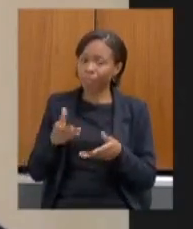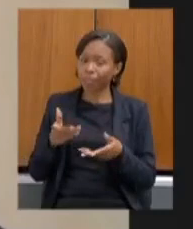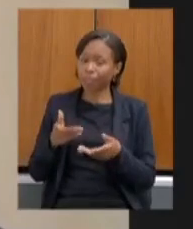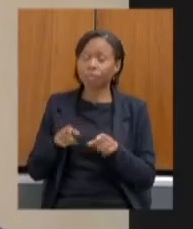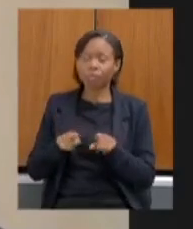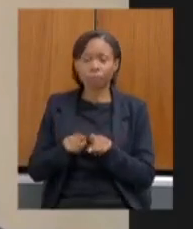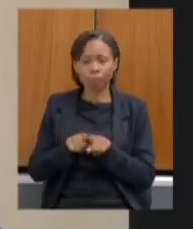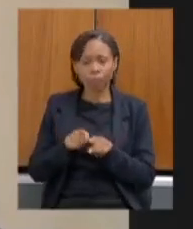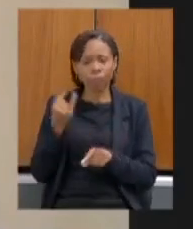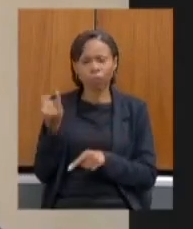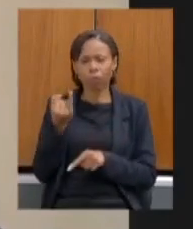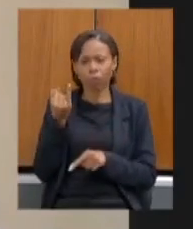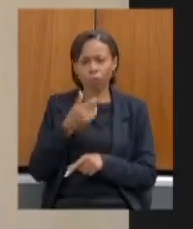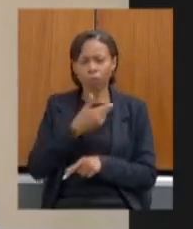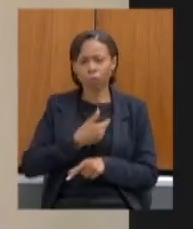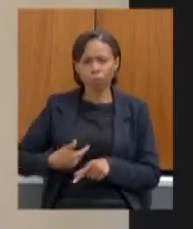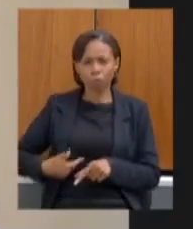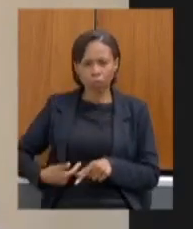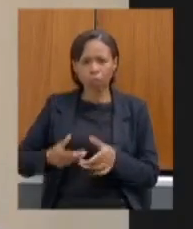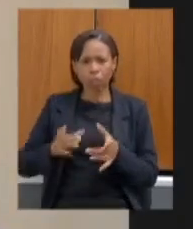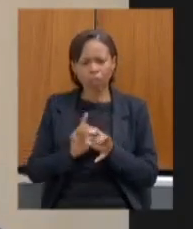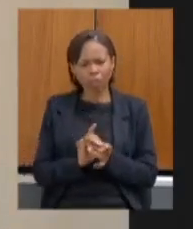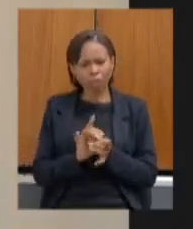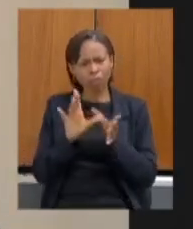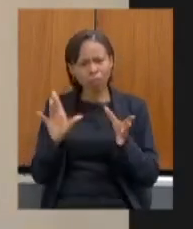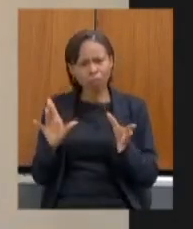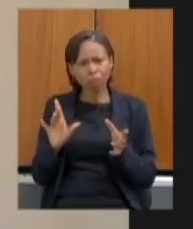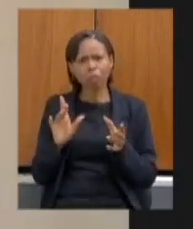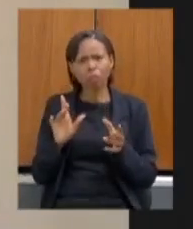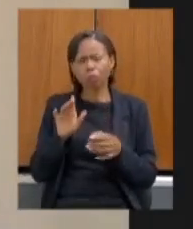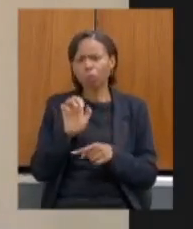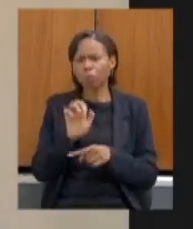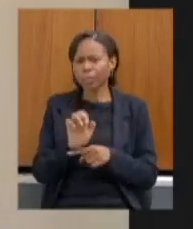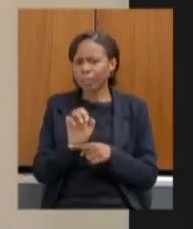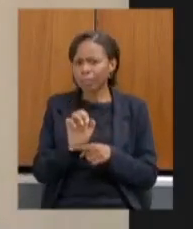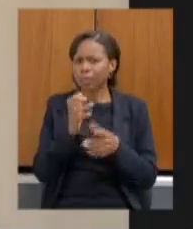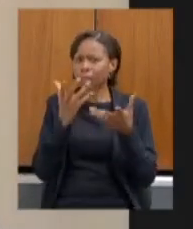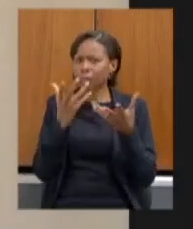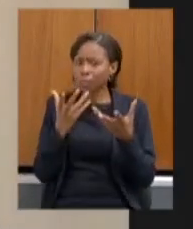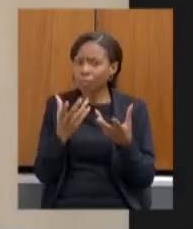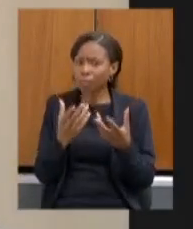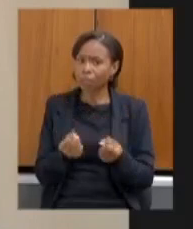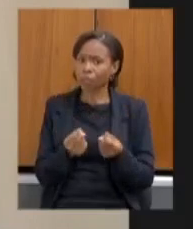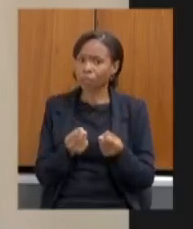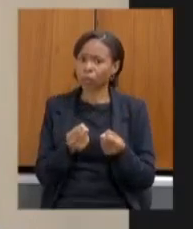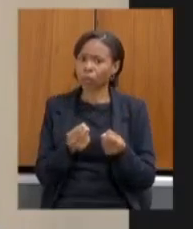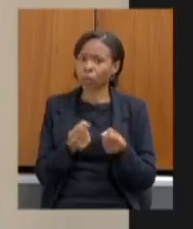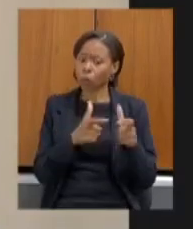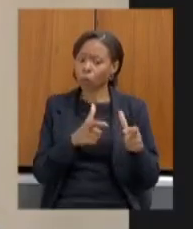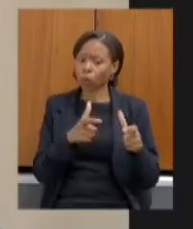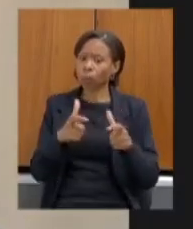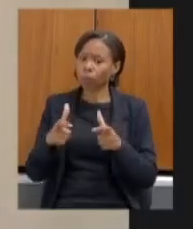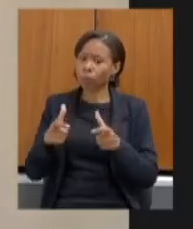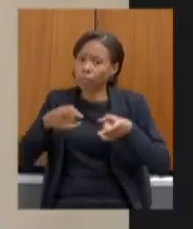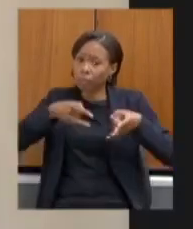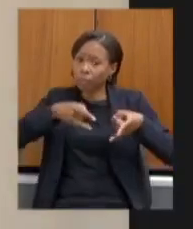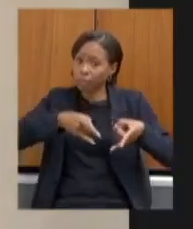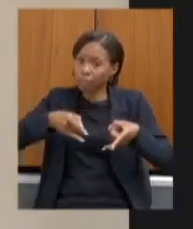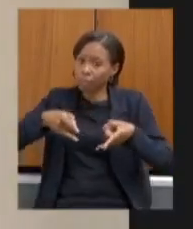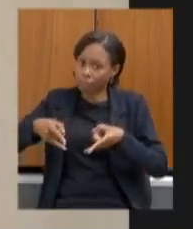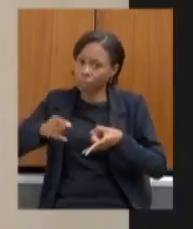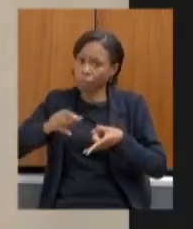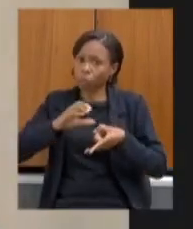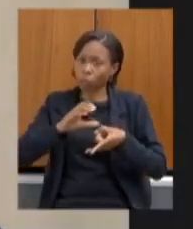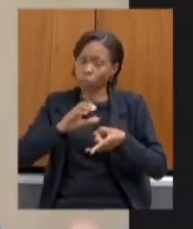autorize o Estado a assumir os leitos de Covid. Eles estavam sendo gradativamente desativados